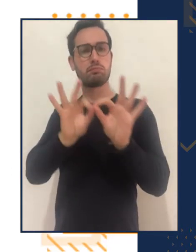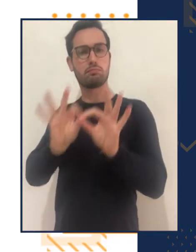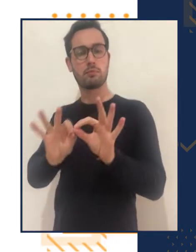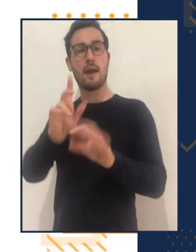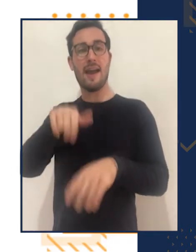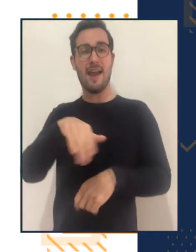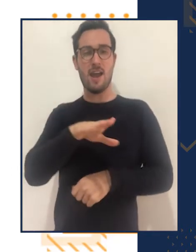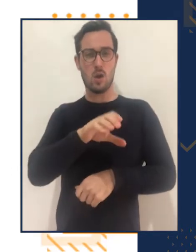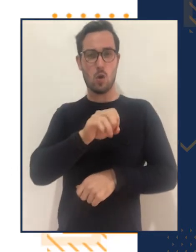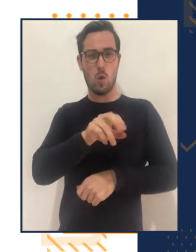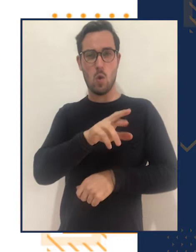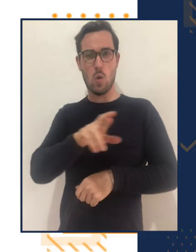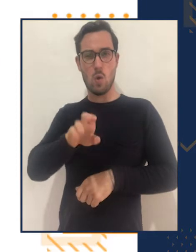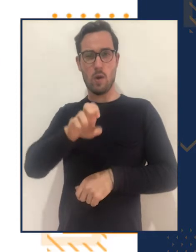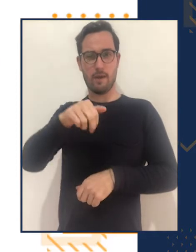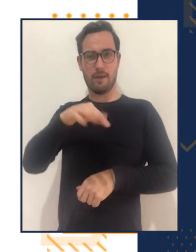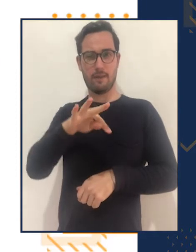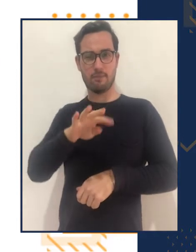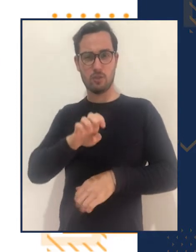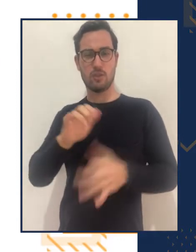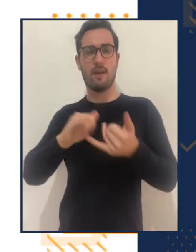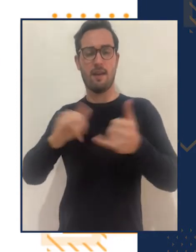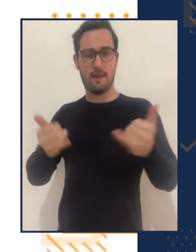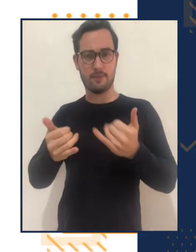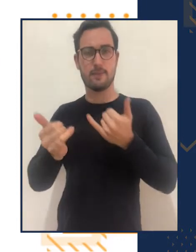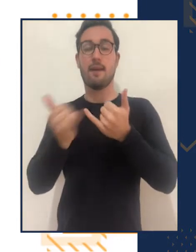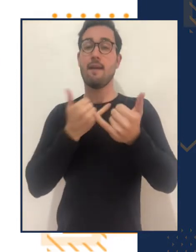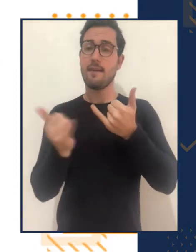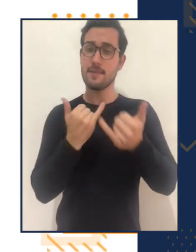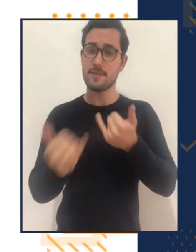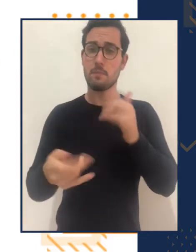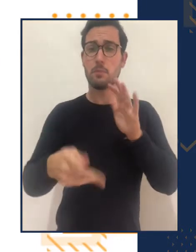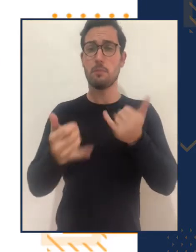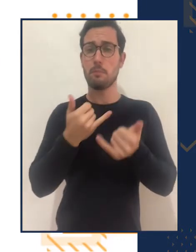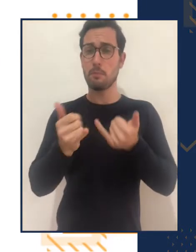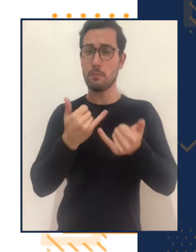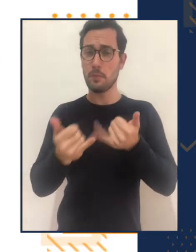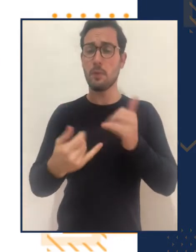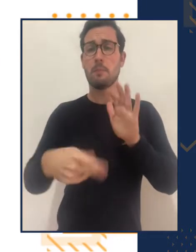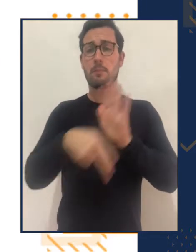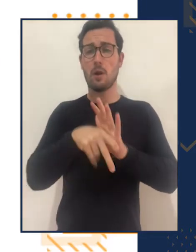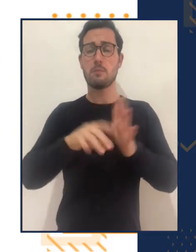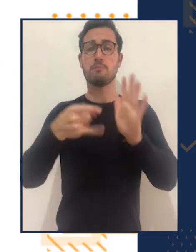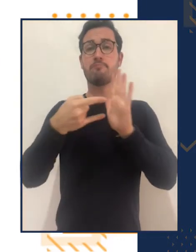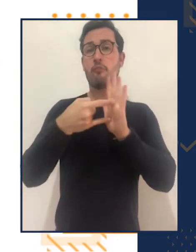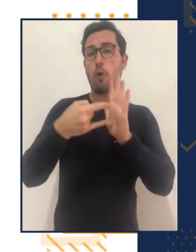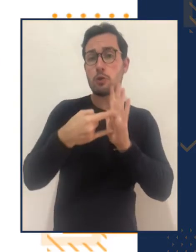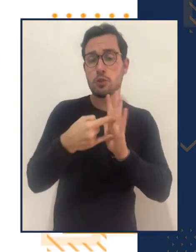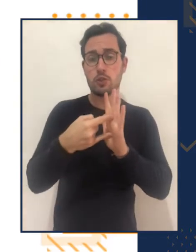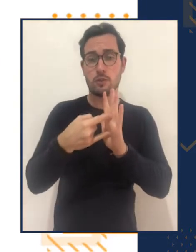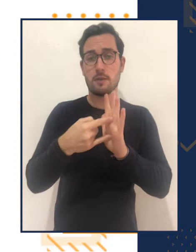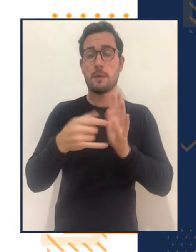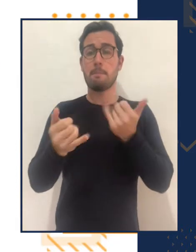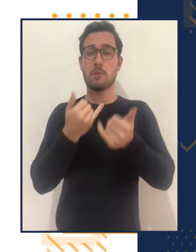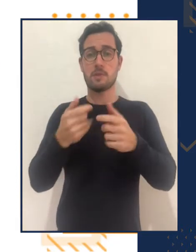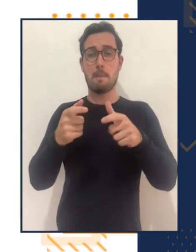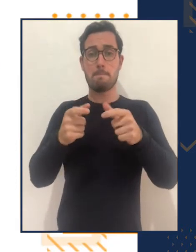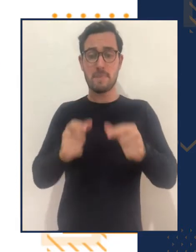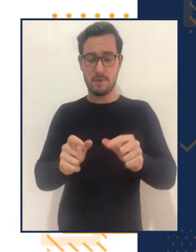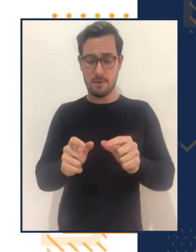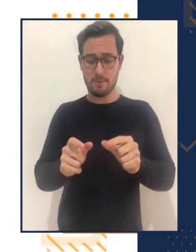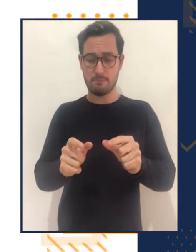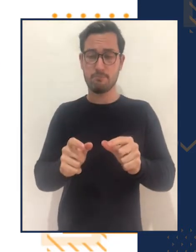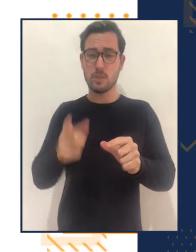movimento então ordenado, que seria a corrente elétrica. Então, exemplos de fontes de tensão elétrica. Então, a pilha comum, eletrolítica,